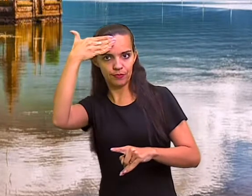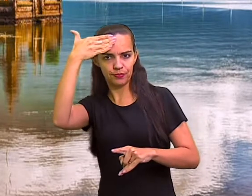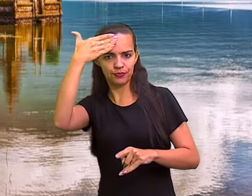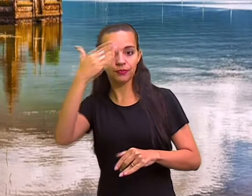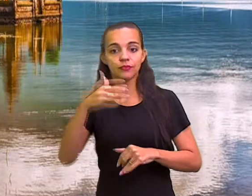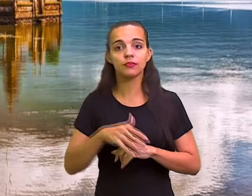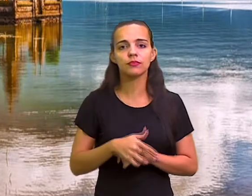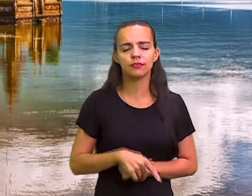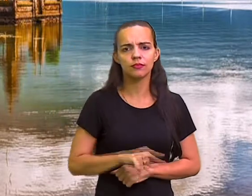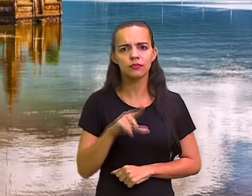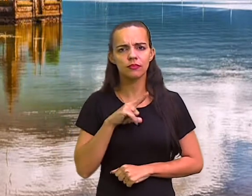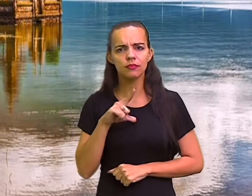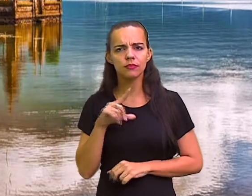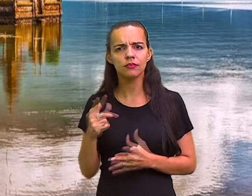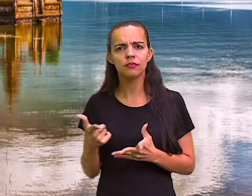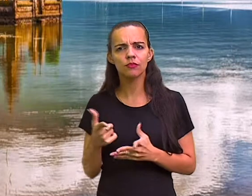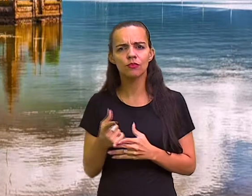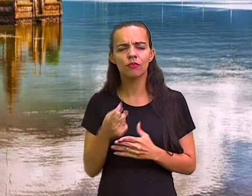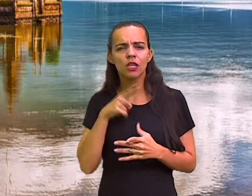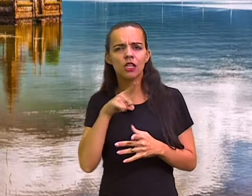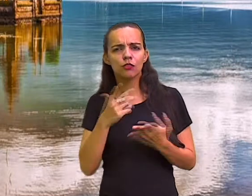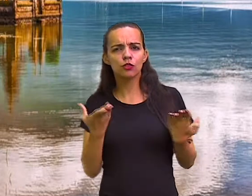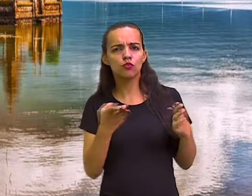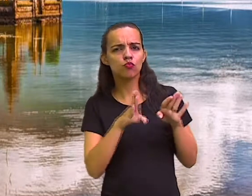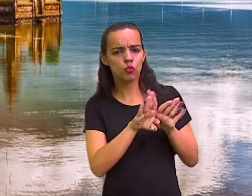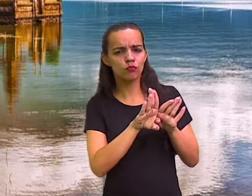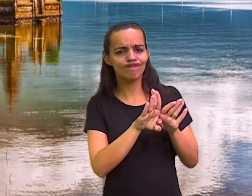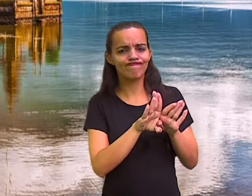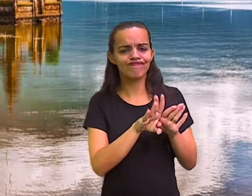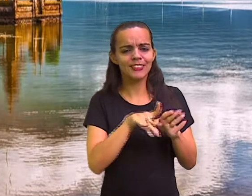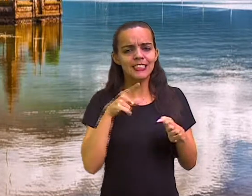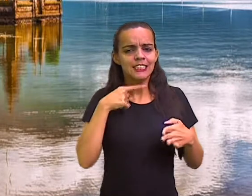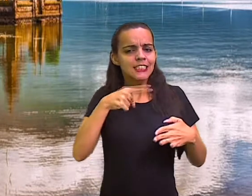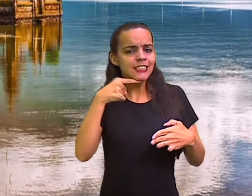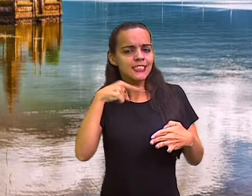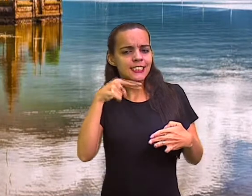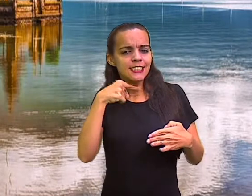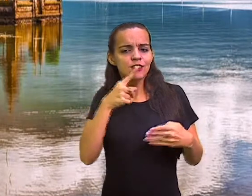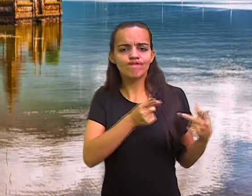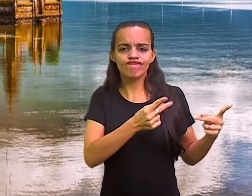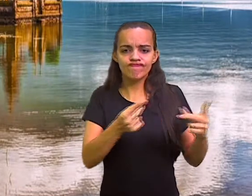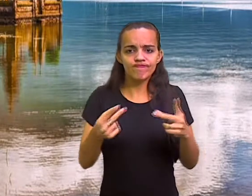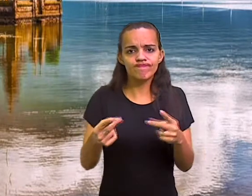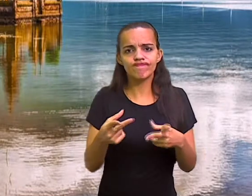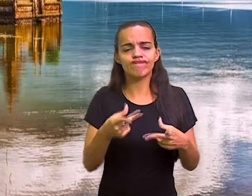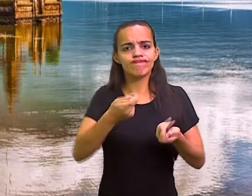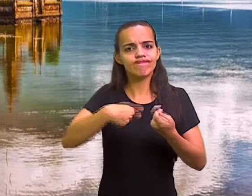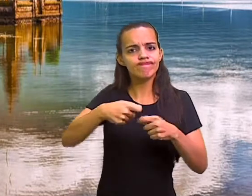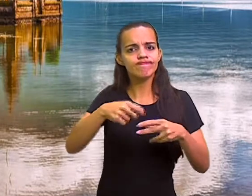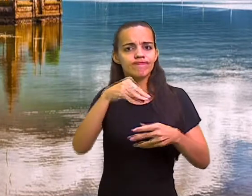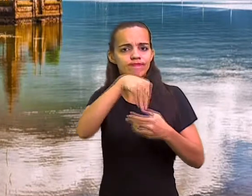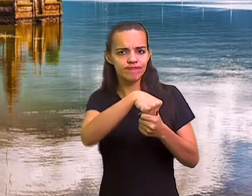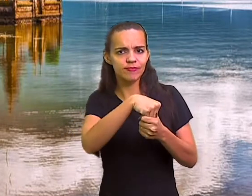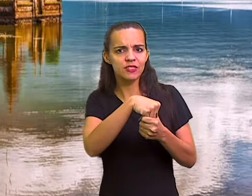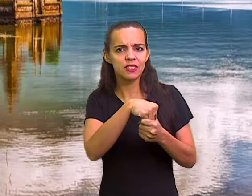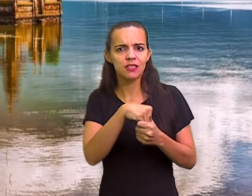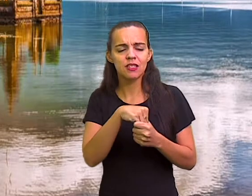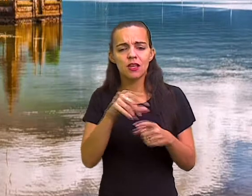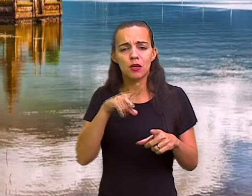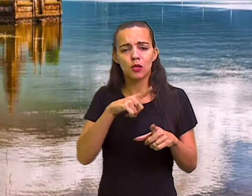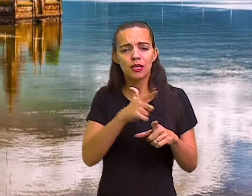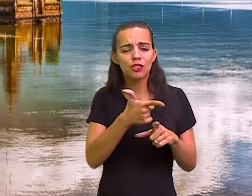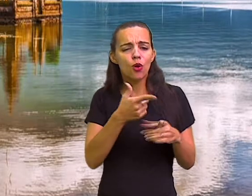o Ocidente. O bloqueio comercial otomano provocou uma incansável busca por um caminho para as